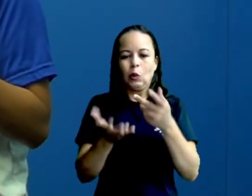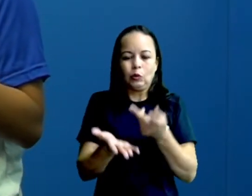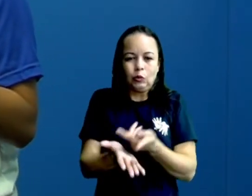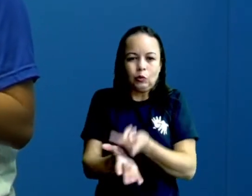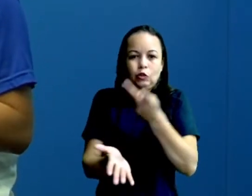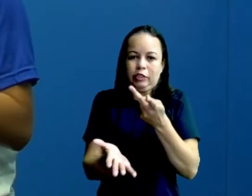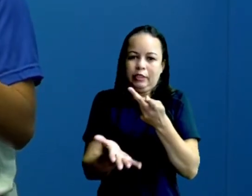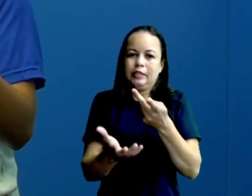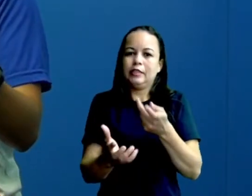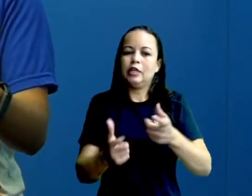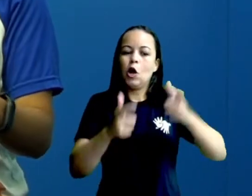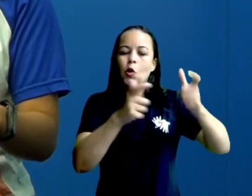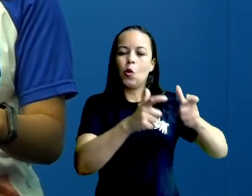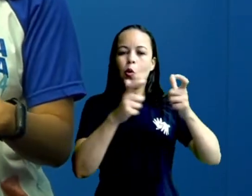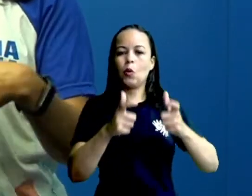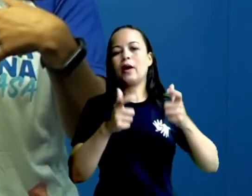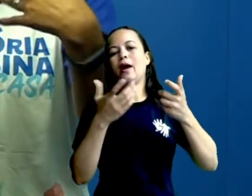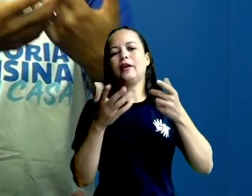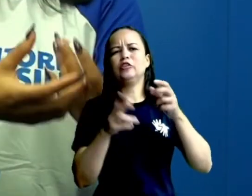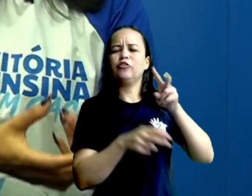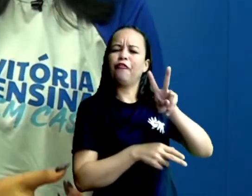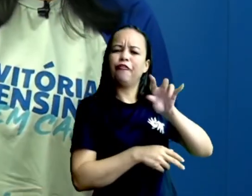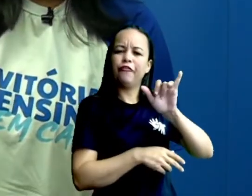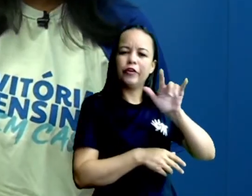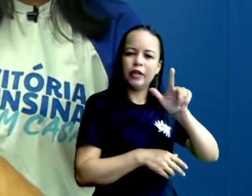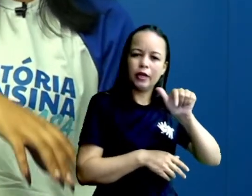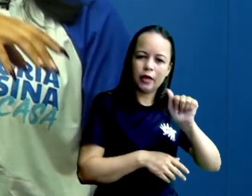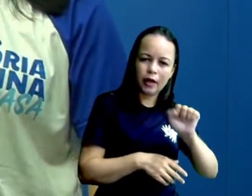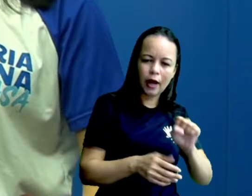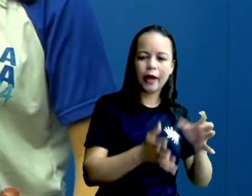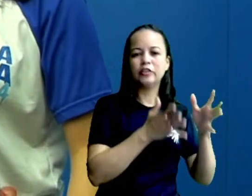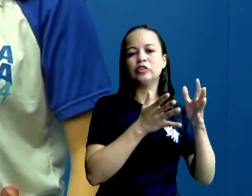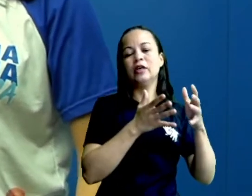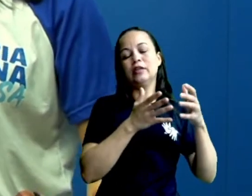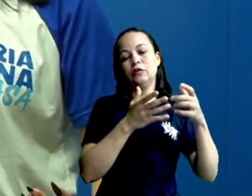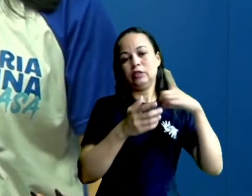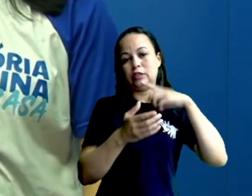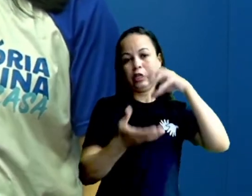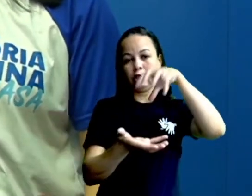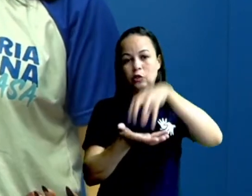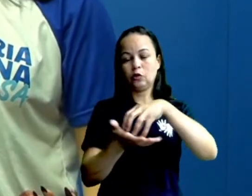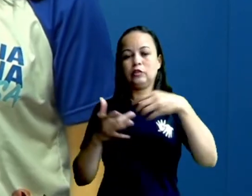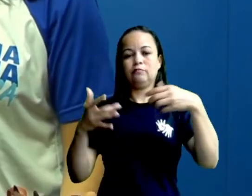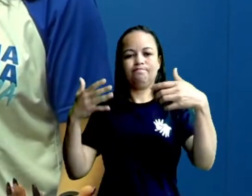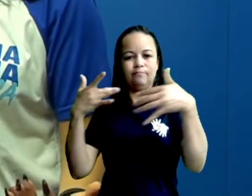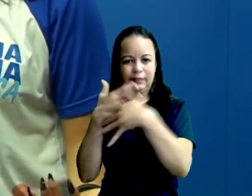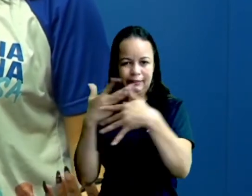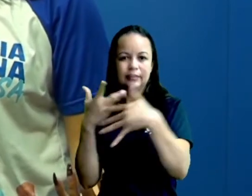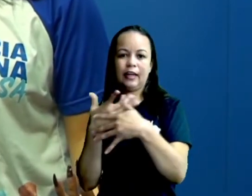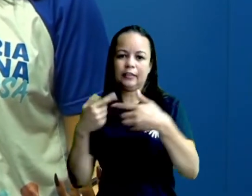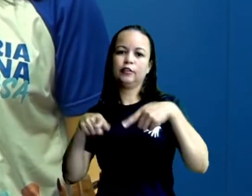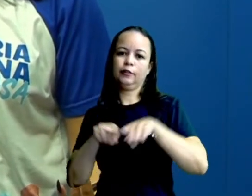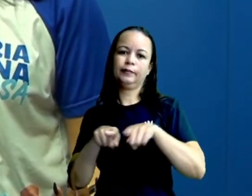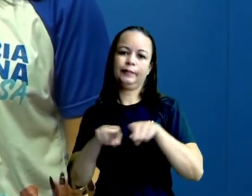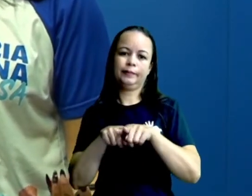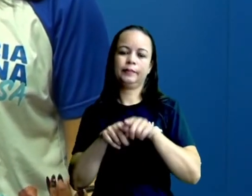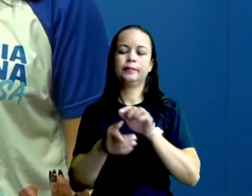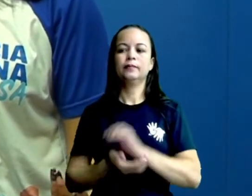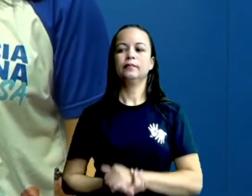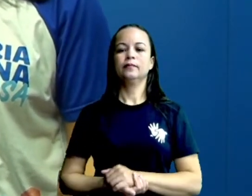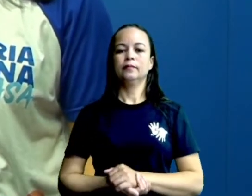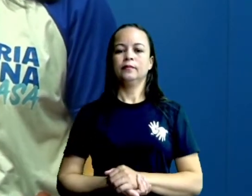surgissem povoados, onde futuramente desses povoados vão surgir vilas e depois